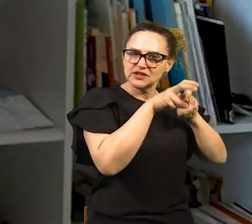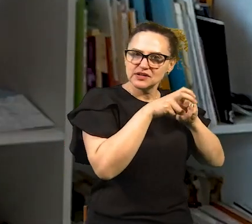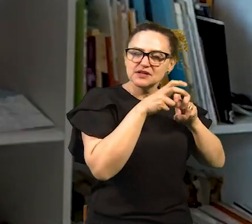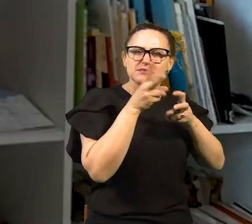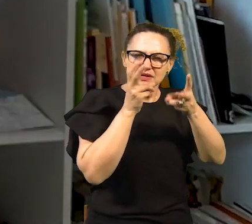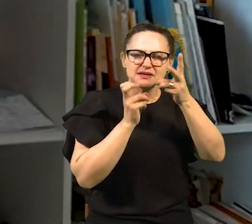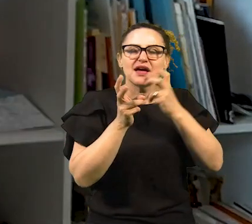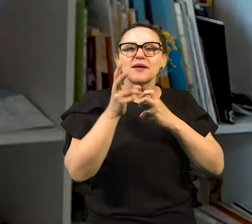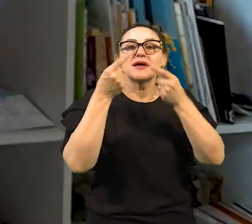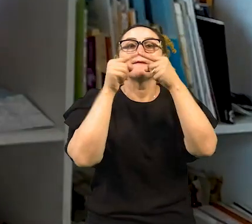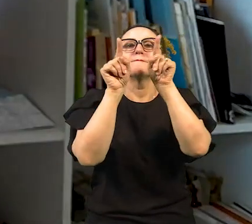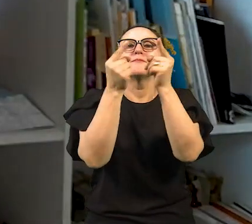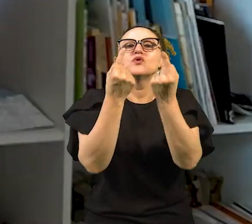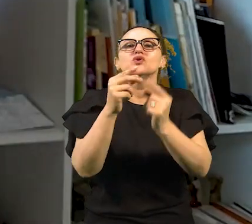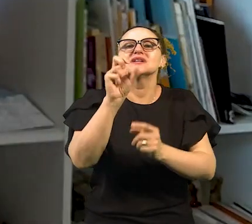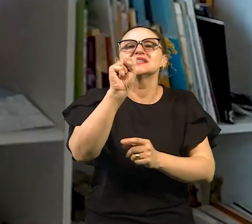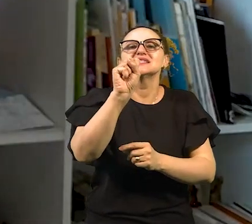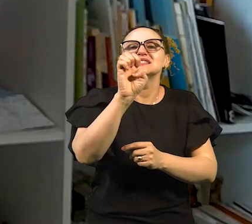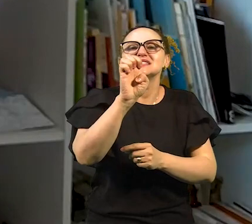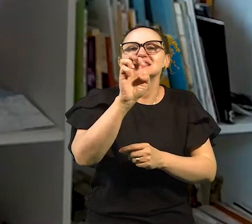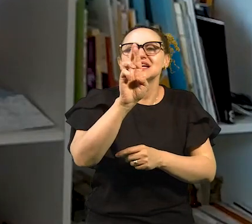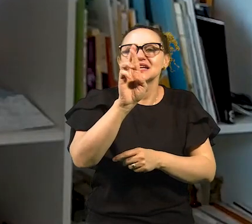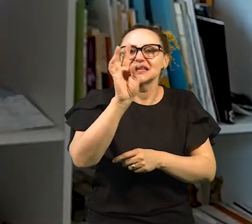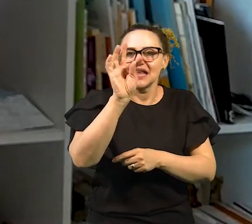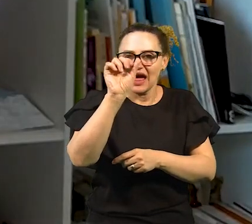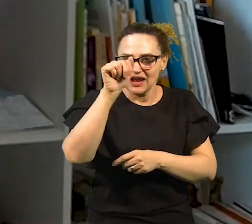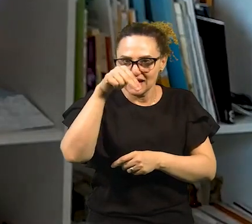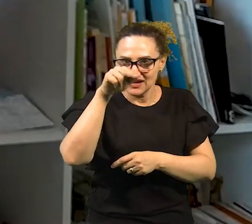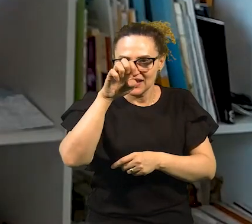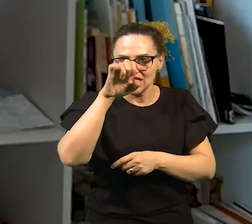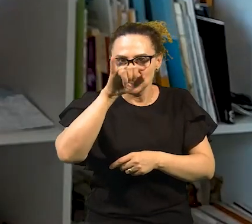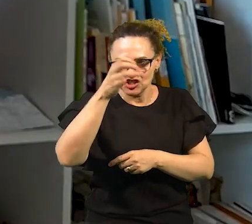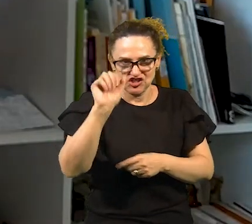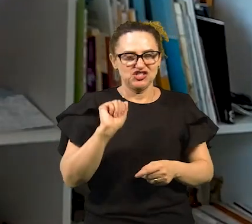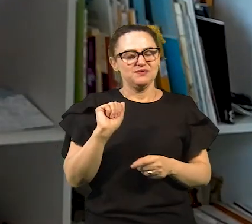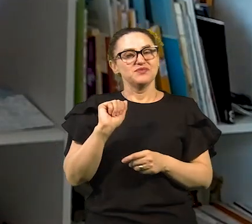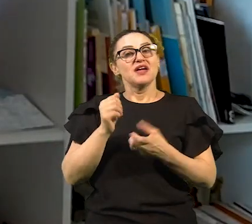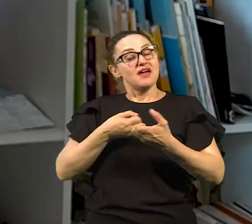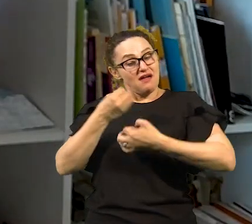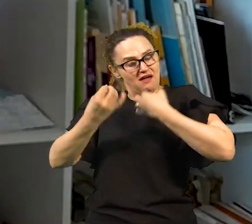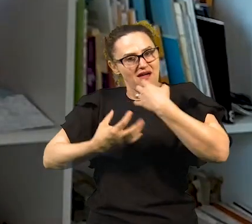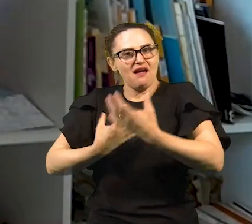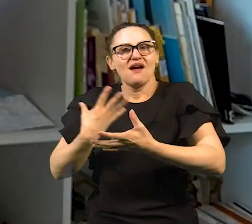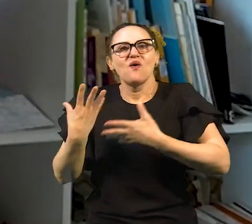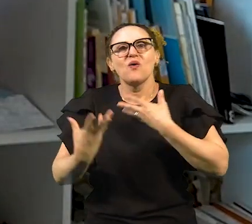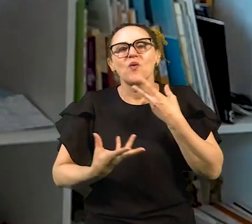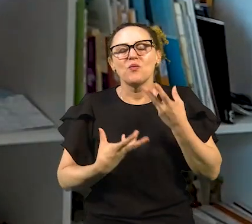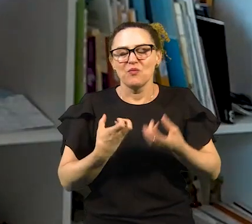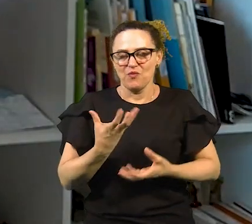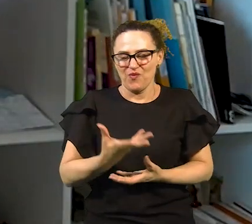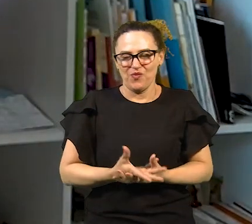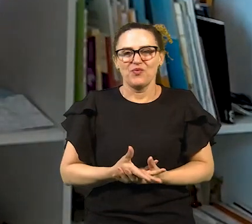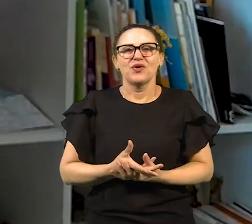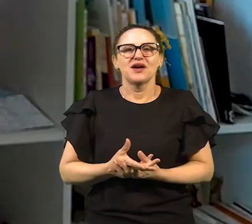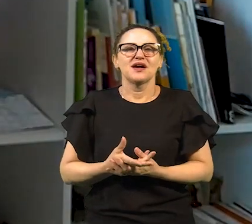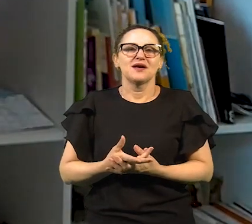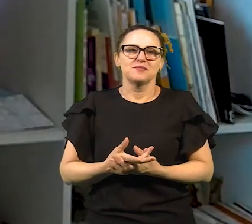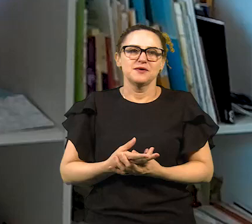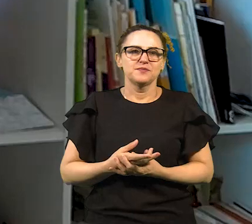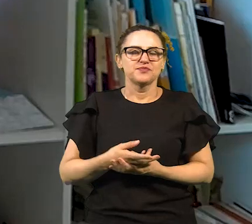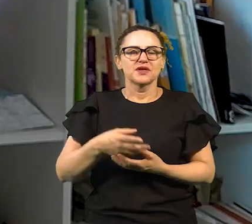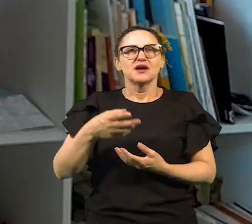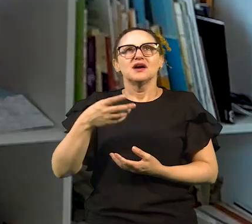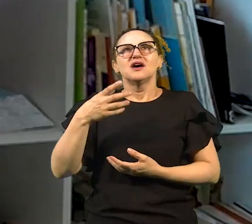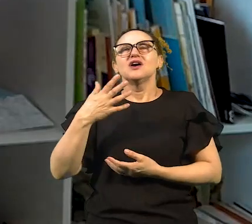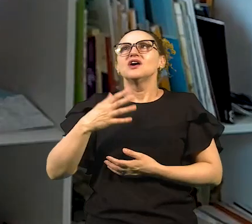todo, né? É uma lírica sertaneja que é exatamente um poema que foi musicado, né? O Luar do Sertão. Ó que saudades do luar da